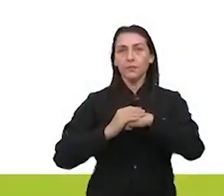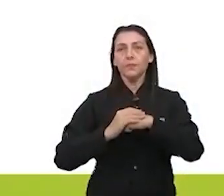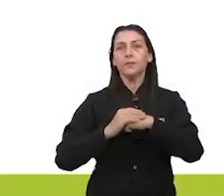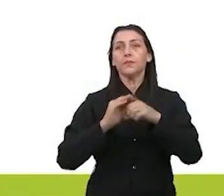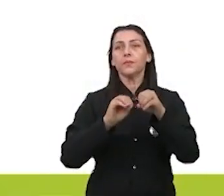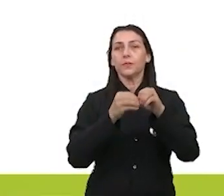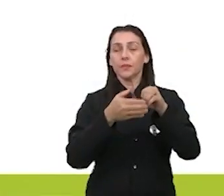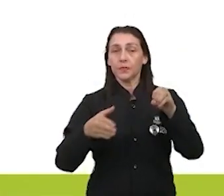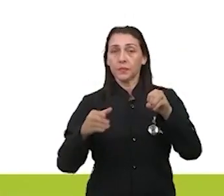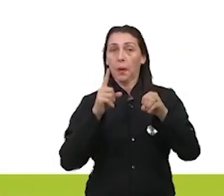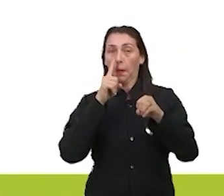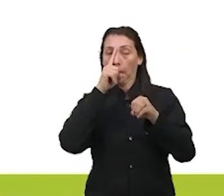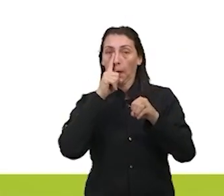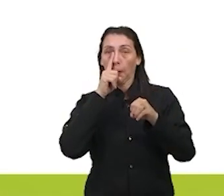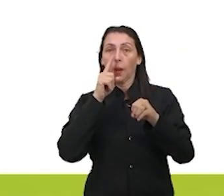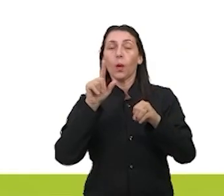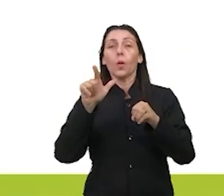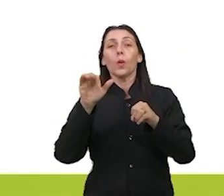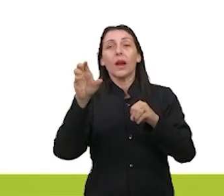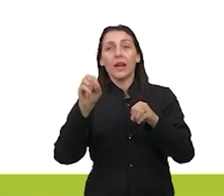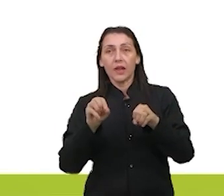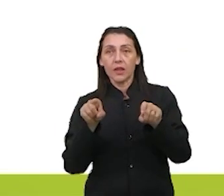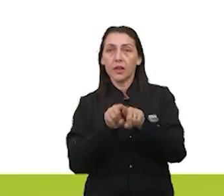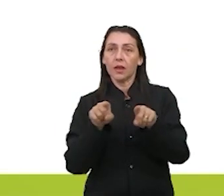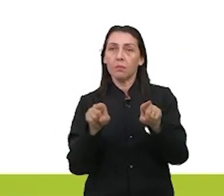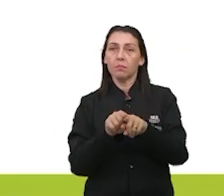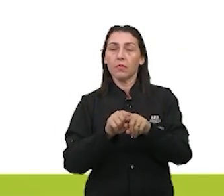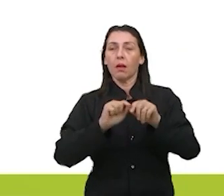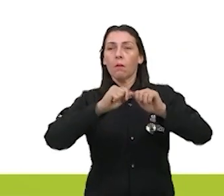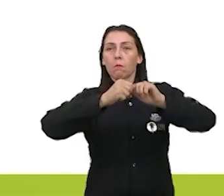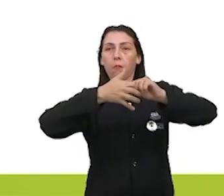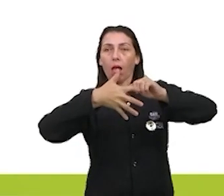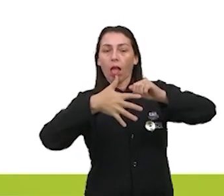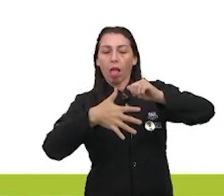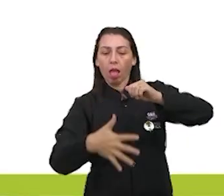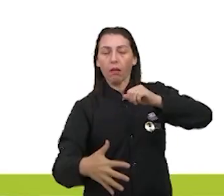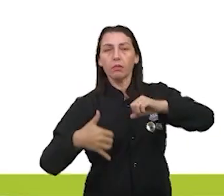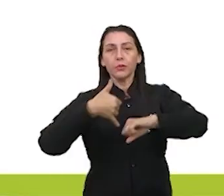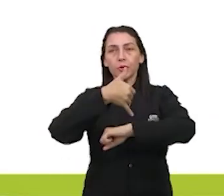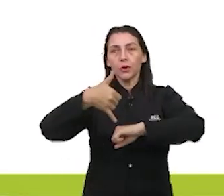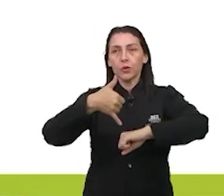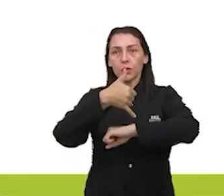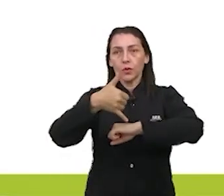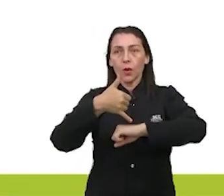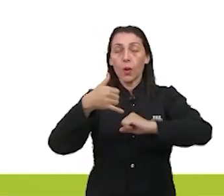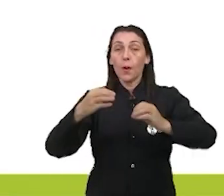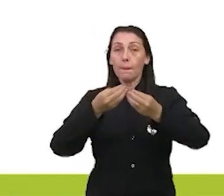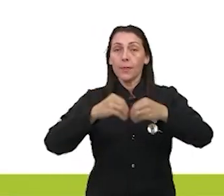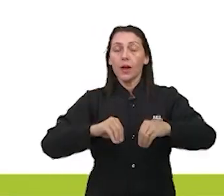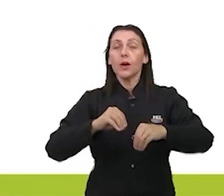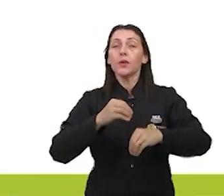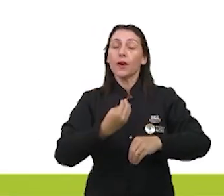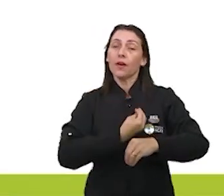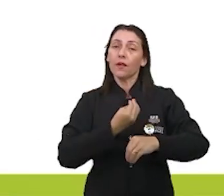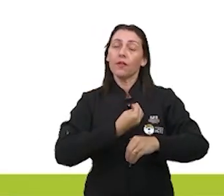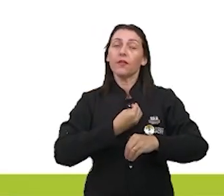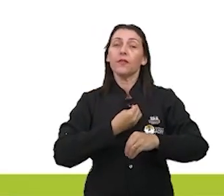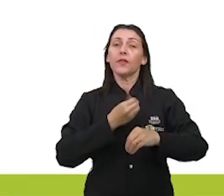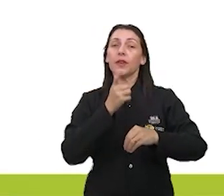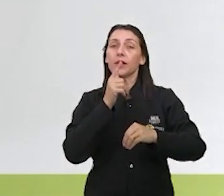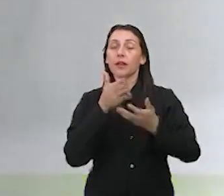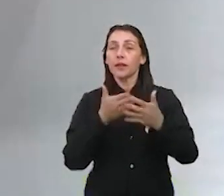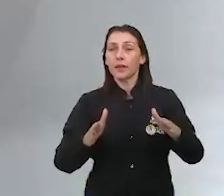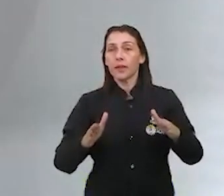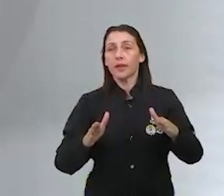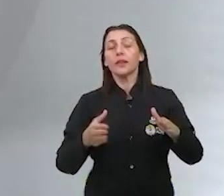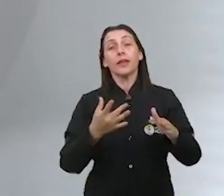Oceanos em risco. O lixo plástico e os derramamentos de óleo ameaçam a vida marinha e a saúde dos oceanos.